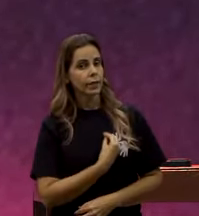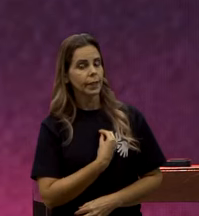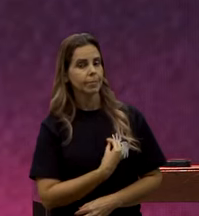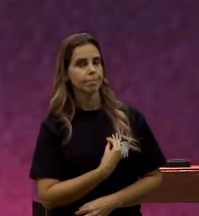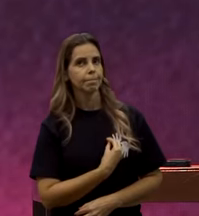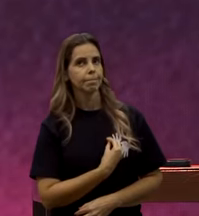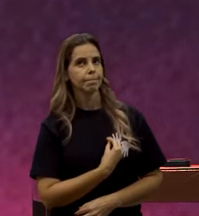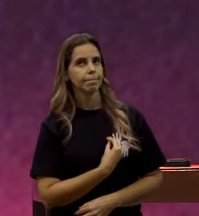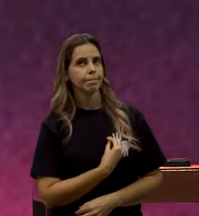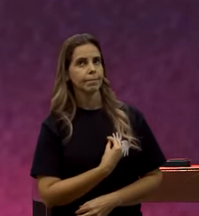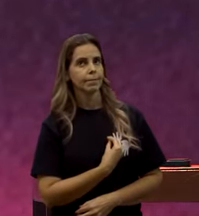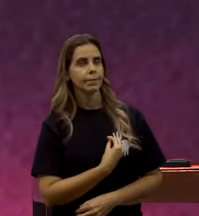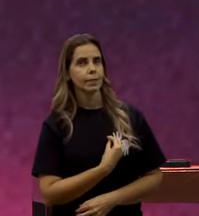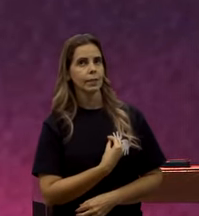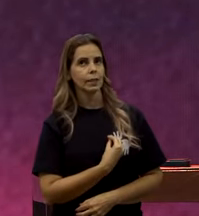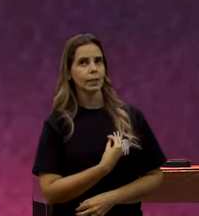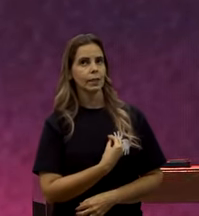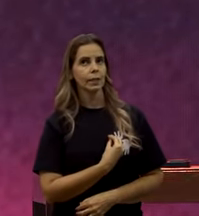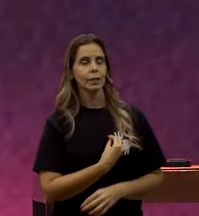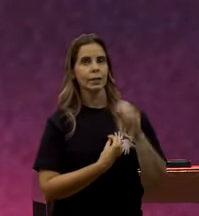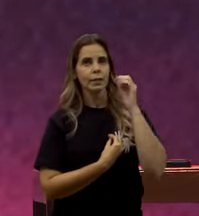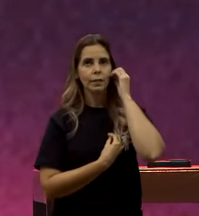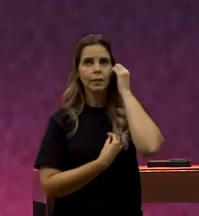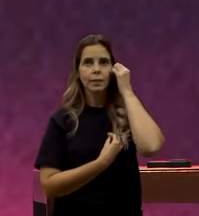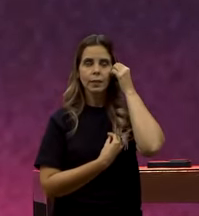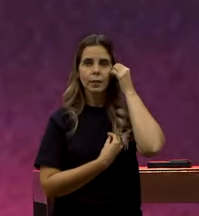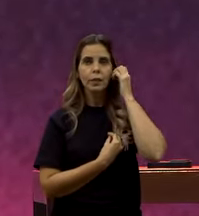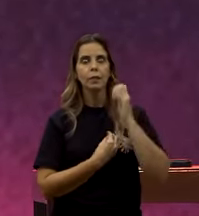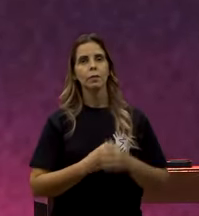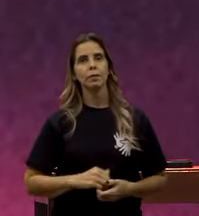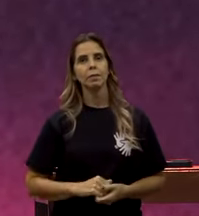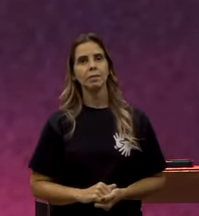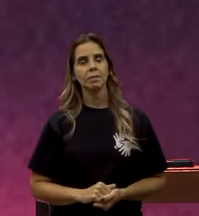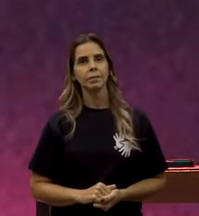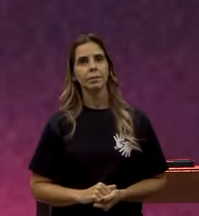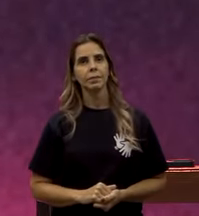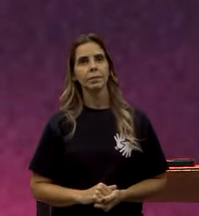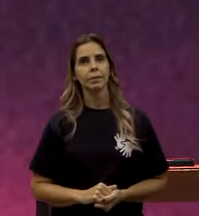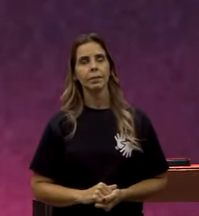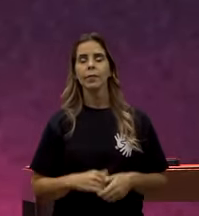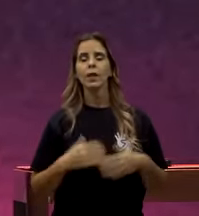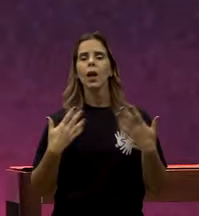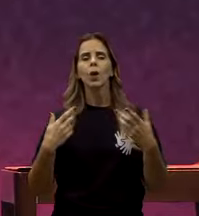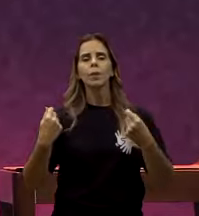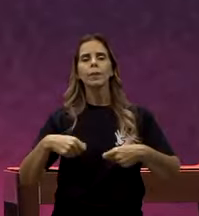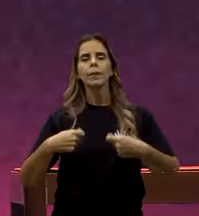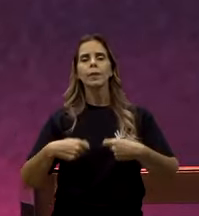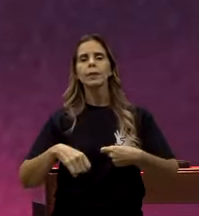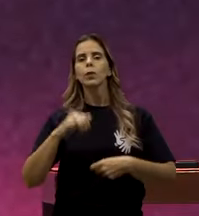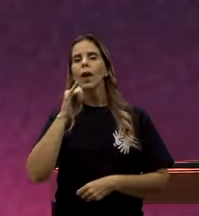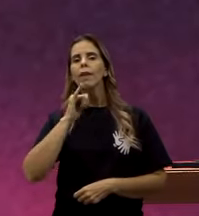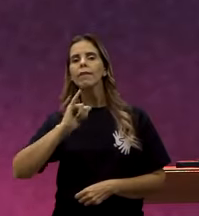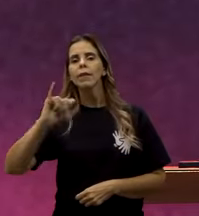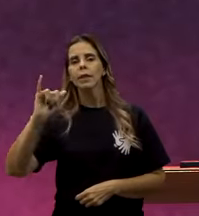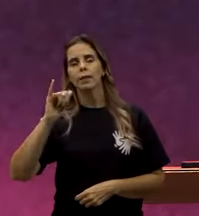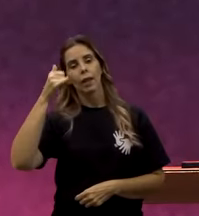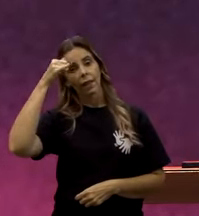pronto vai nela que você vai estar bem pastor por último o que que eu preciso evitar